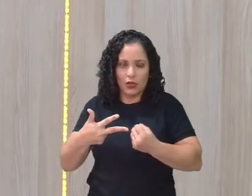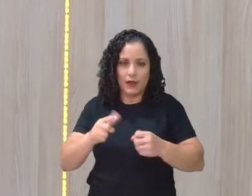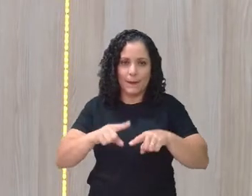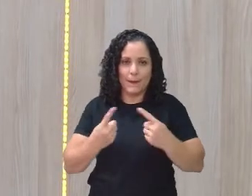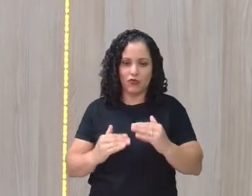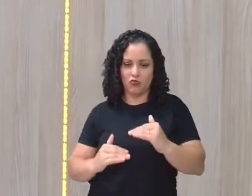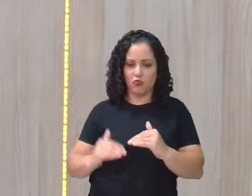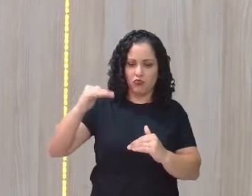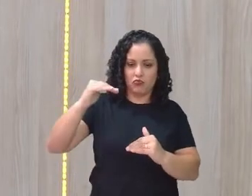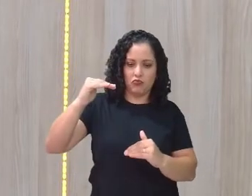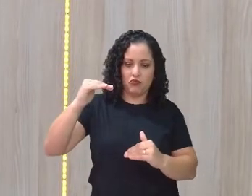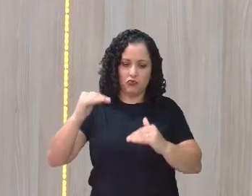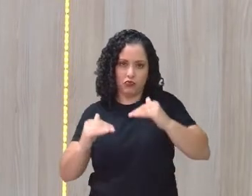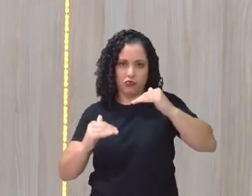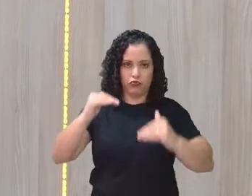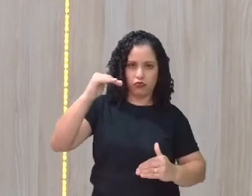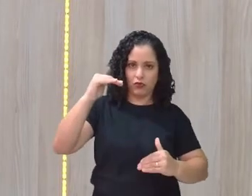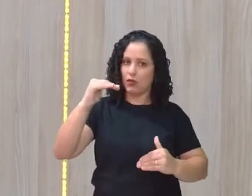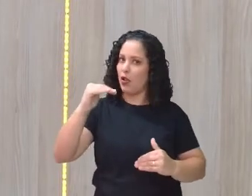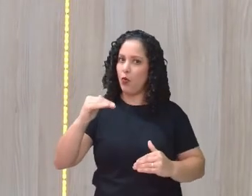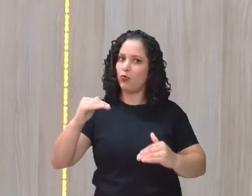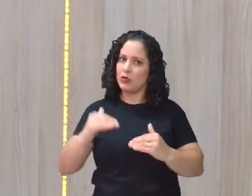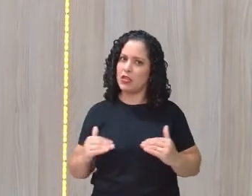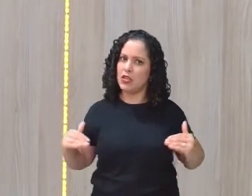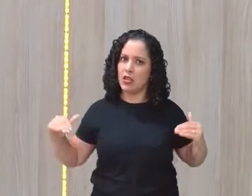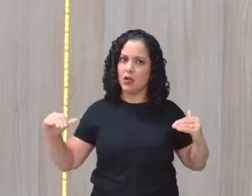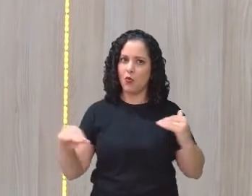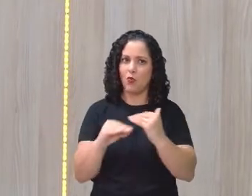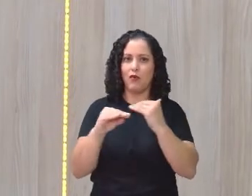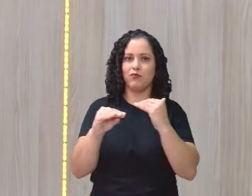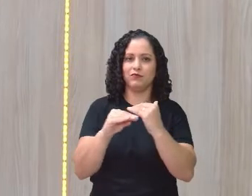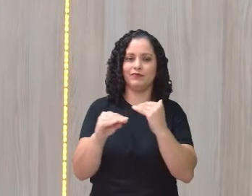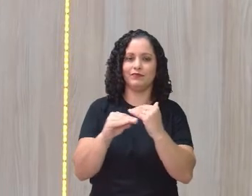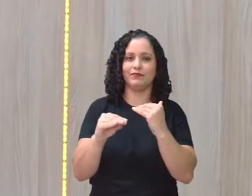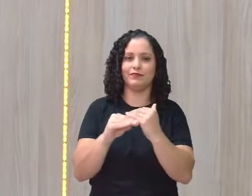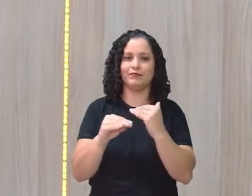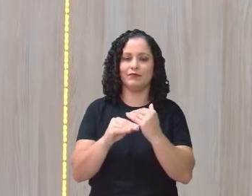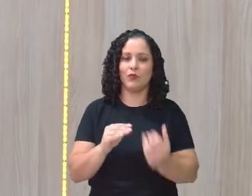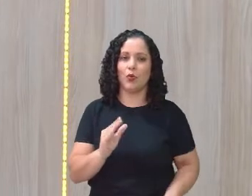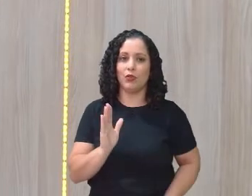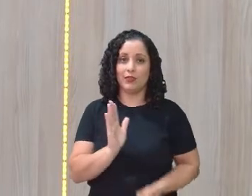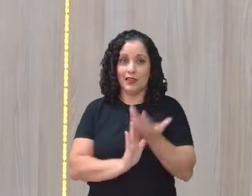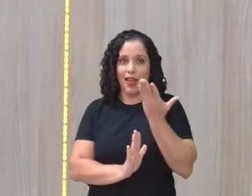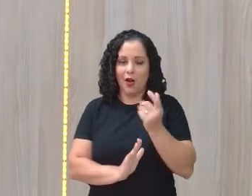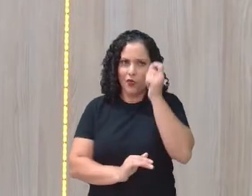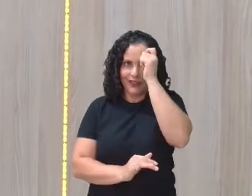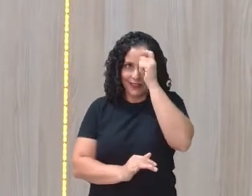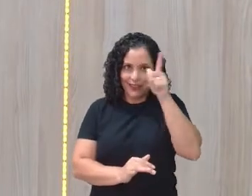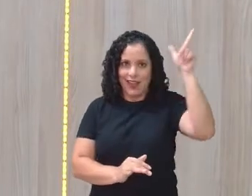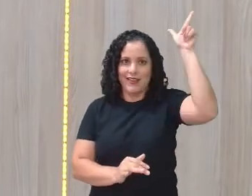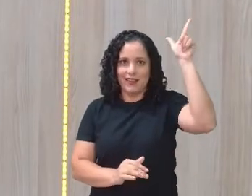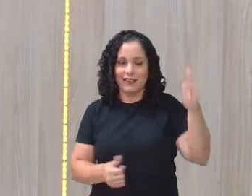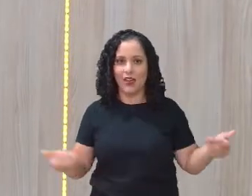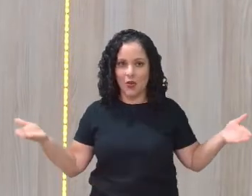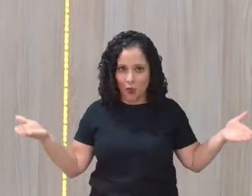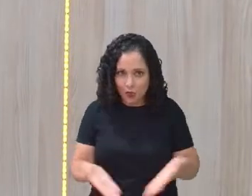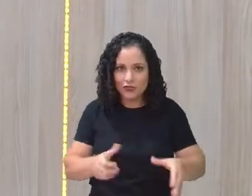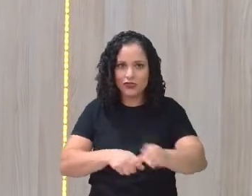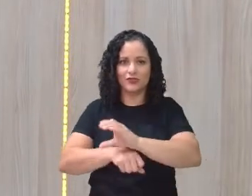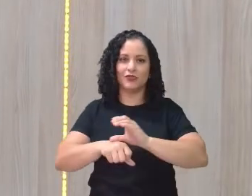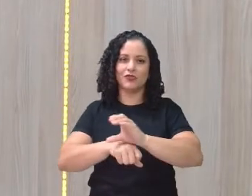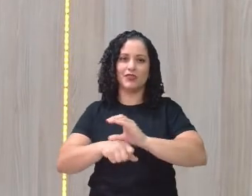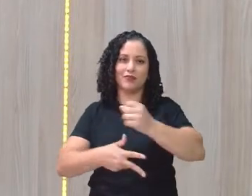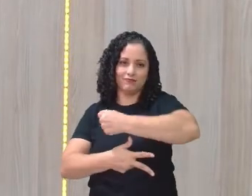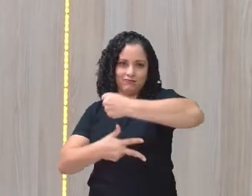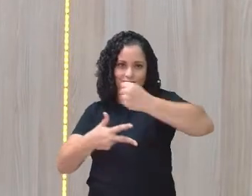poder, acumulação de poder. Então, a ideia surgiu daí. Veja, a gente até hoje tem na nossa Constituição,